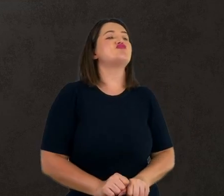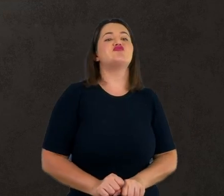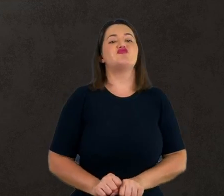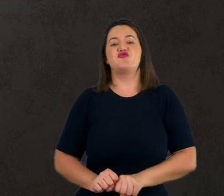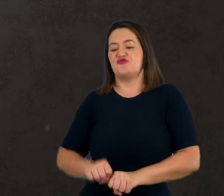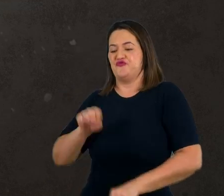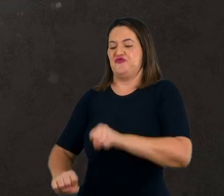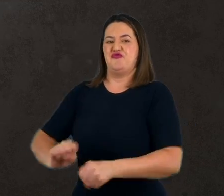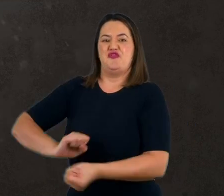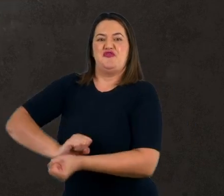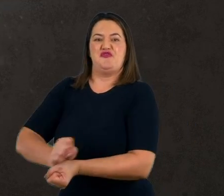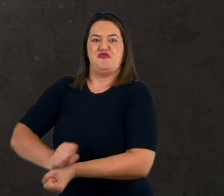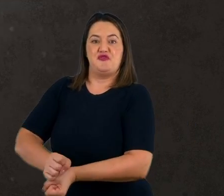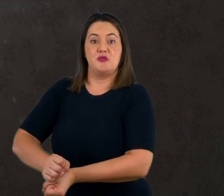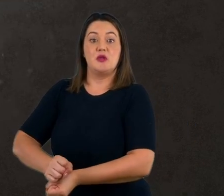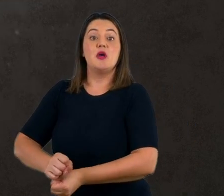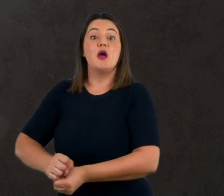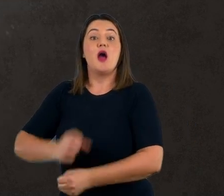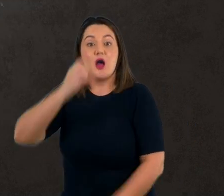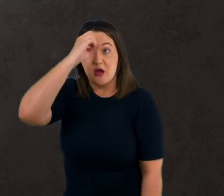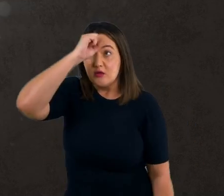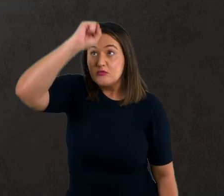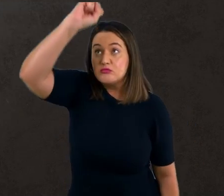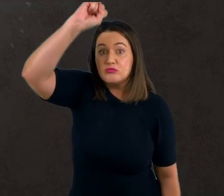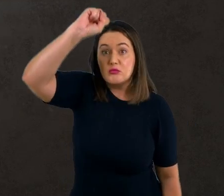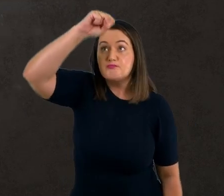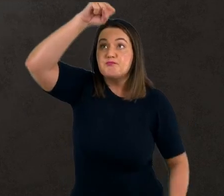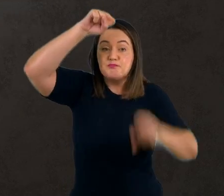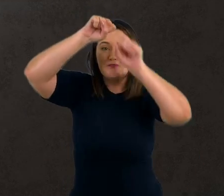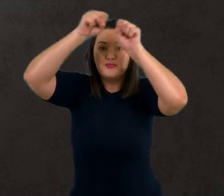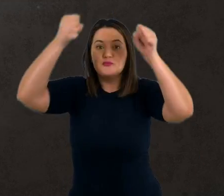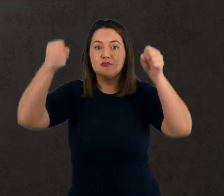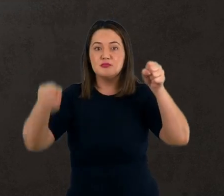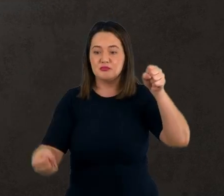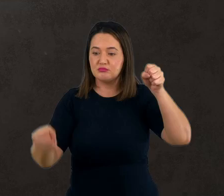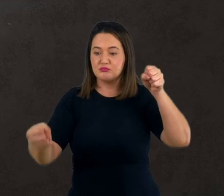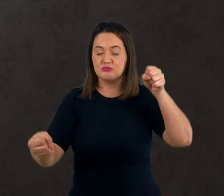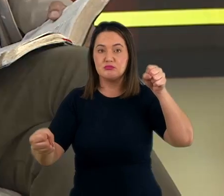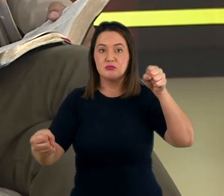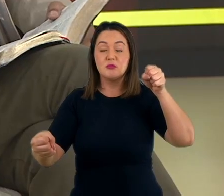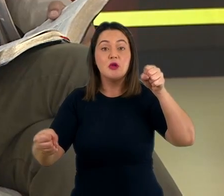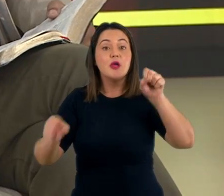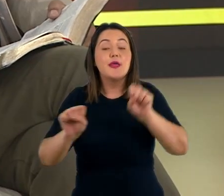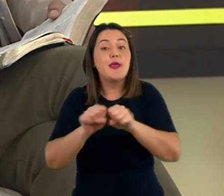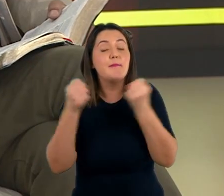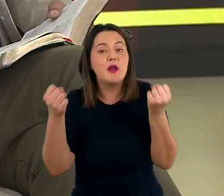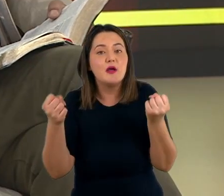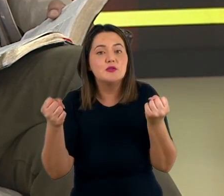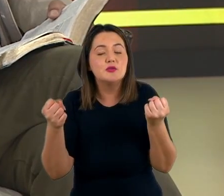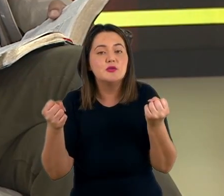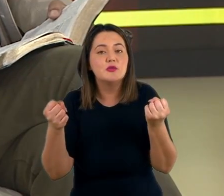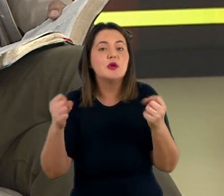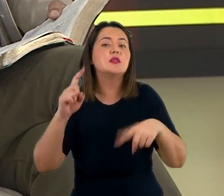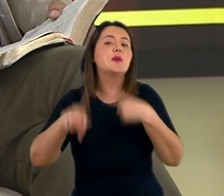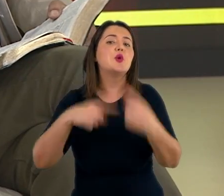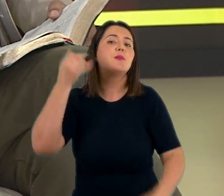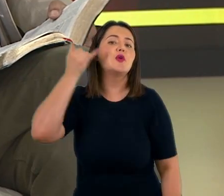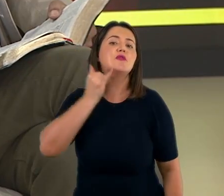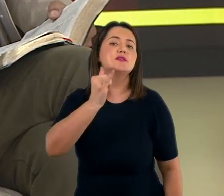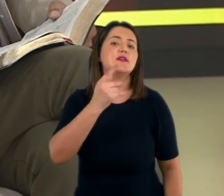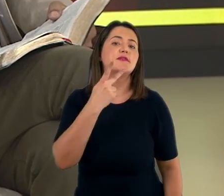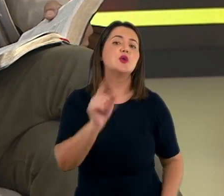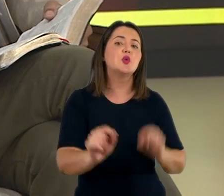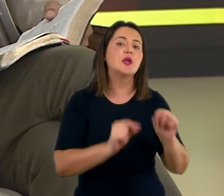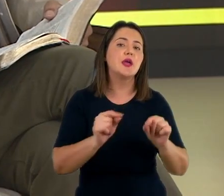força, o seu grande chifre foi quebrado. Daniel capítulo 8, versículo 8. Após esse incidente, a profecia